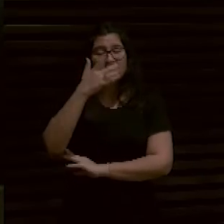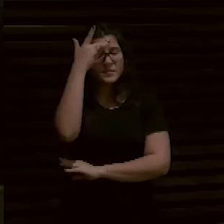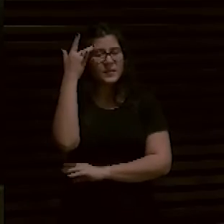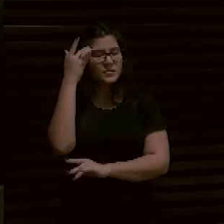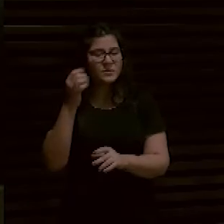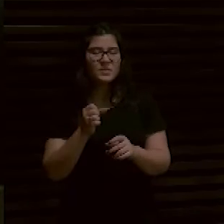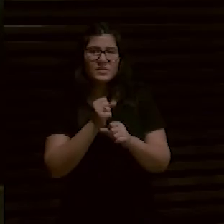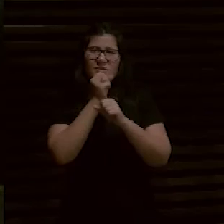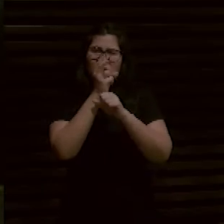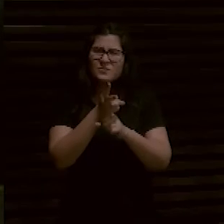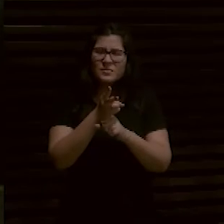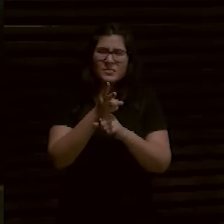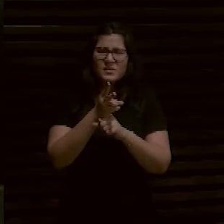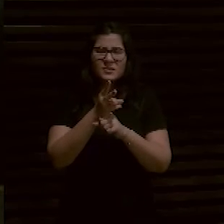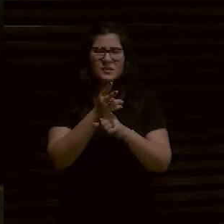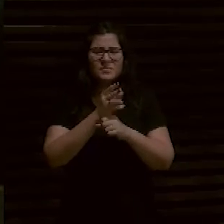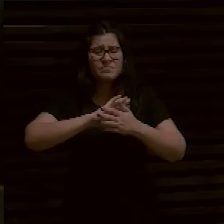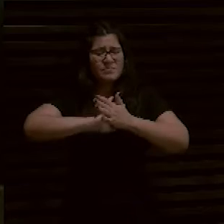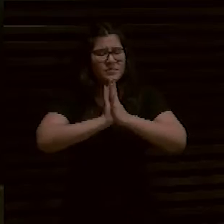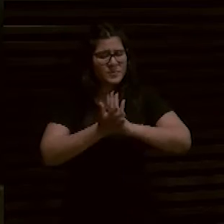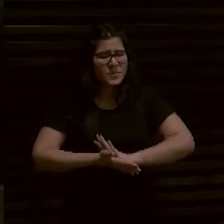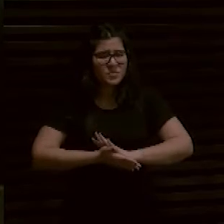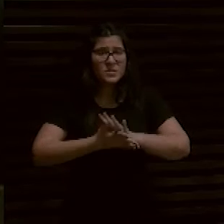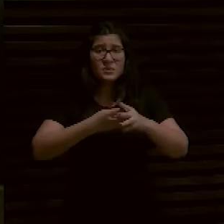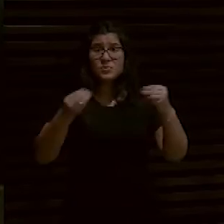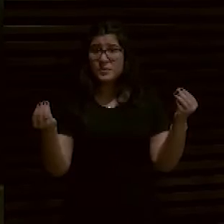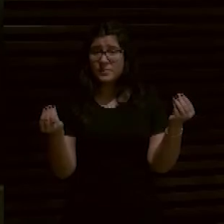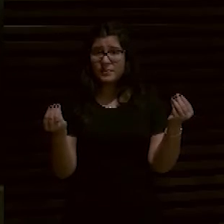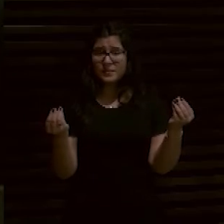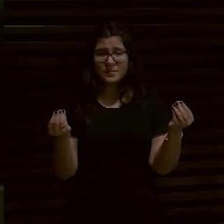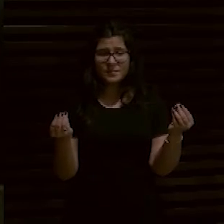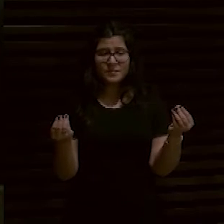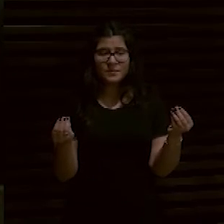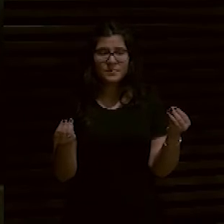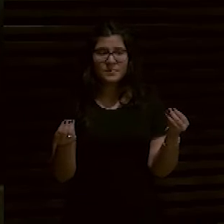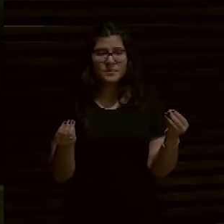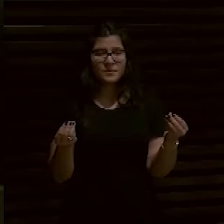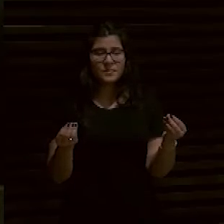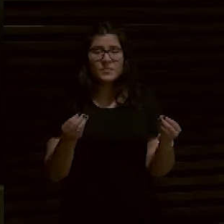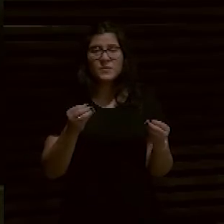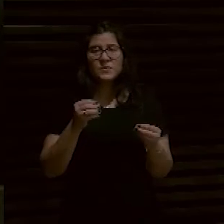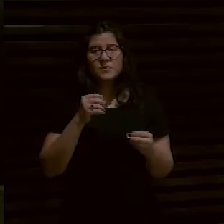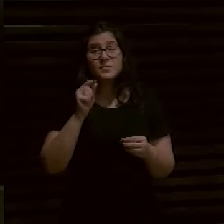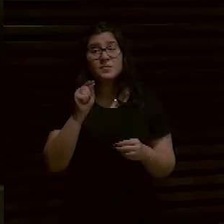já esmoreceram completamente. O que diz Jesus?